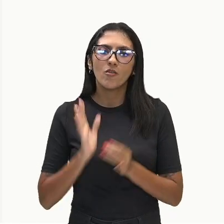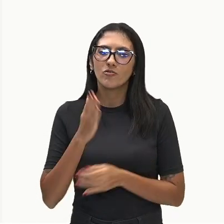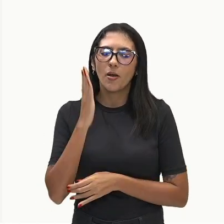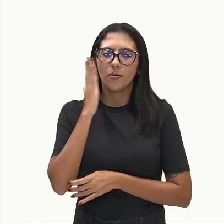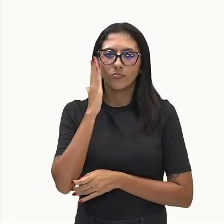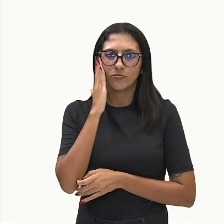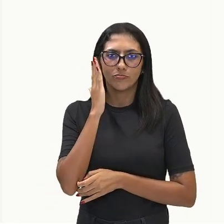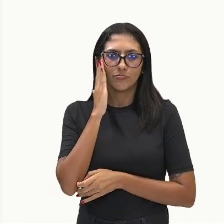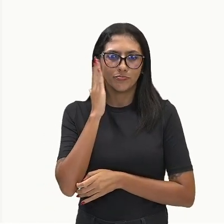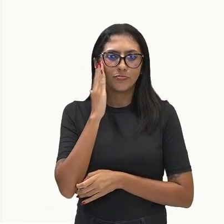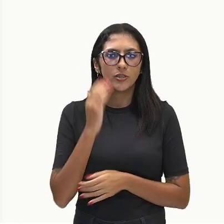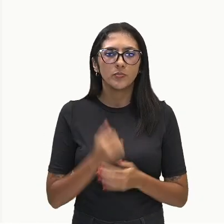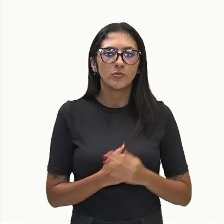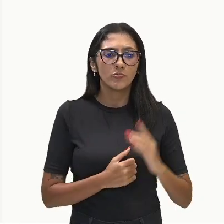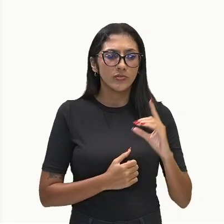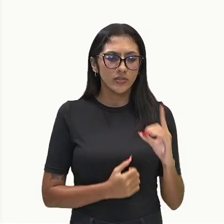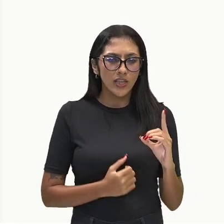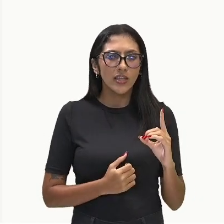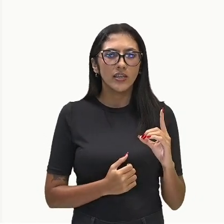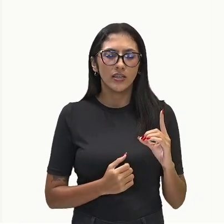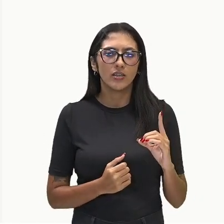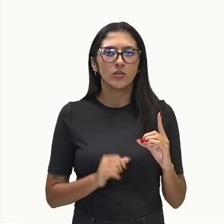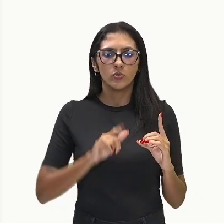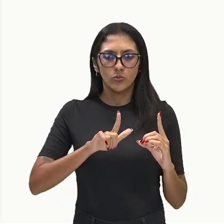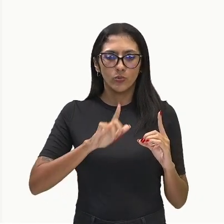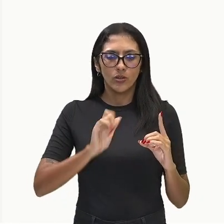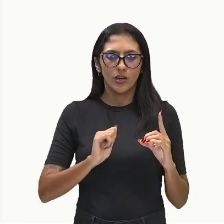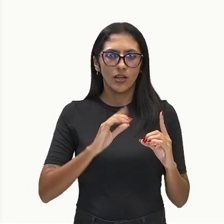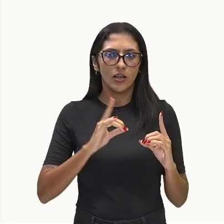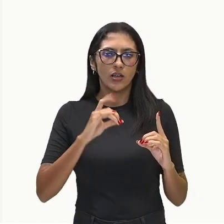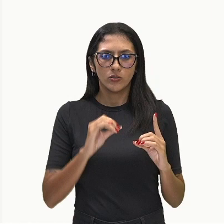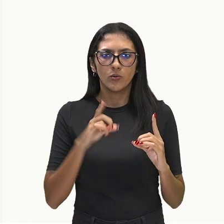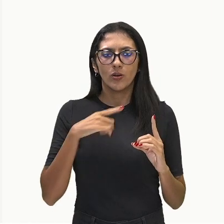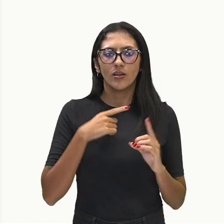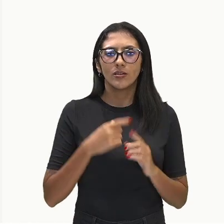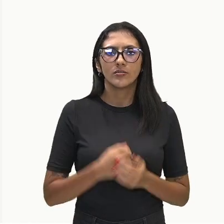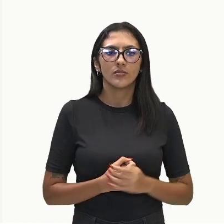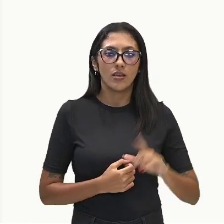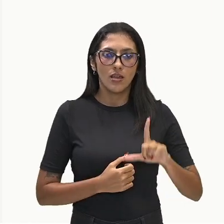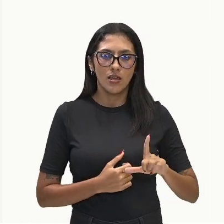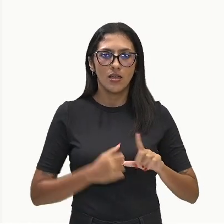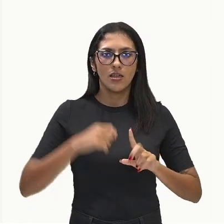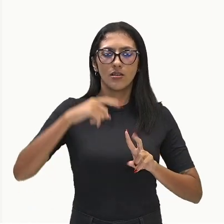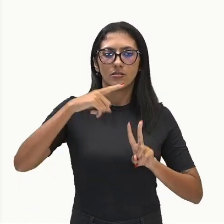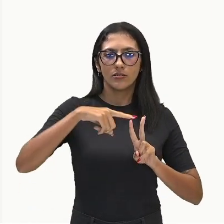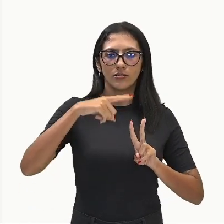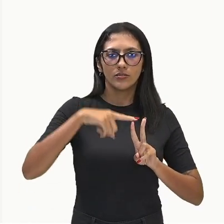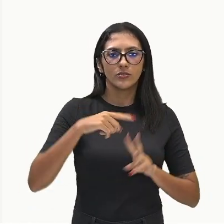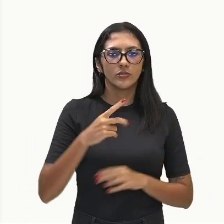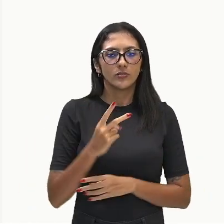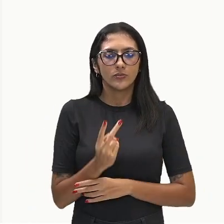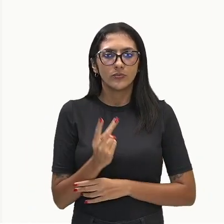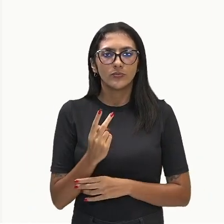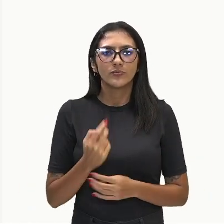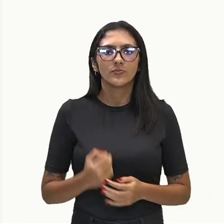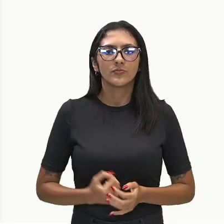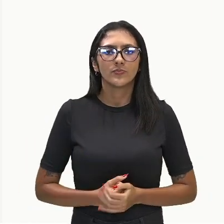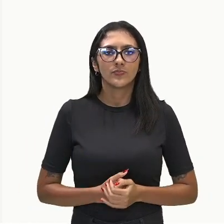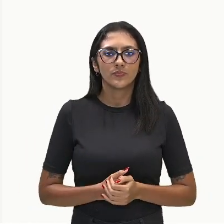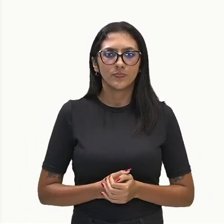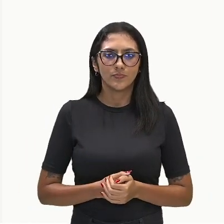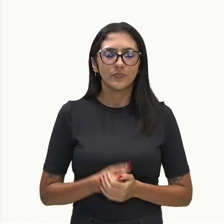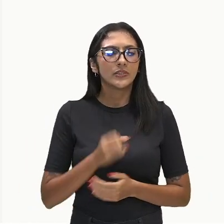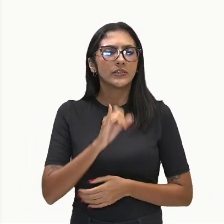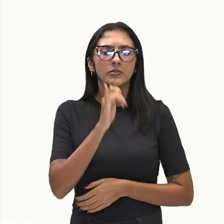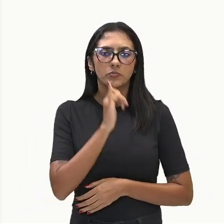que a diagonal de qualquer quadrado vai ser igual a L raiz de 2. Vejam aqui um exemplo. Se a gente